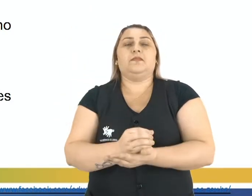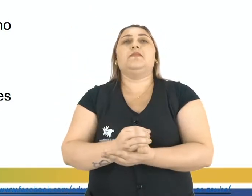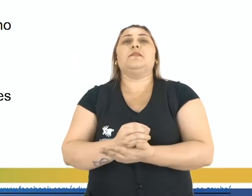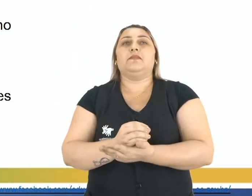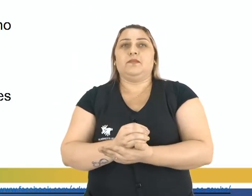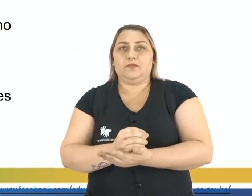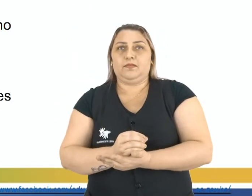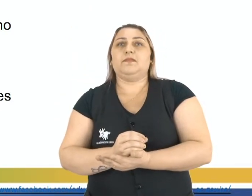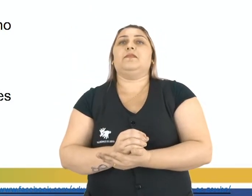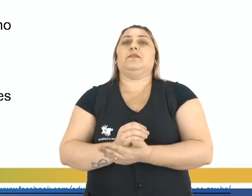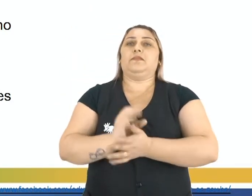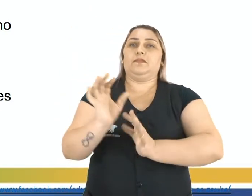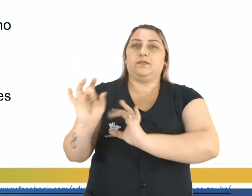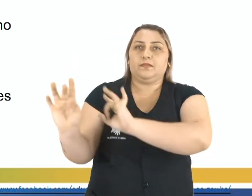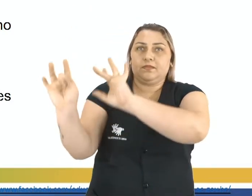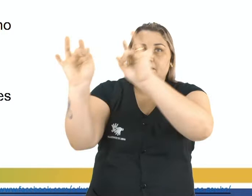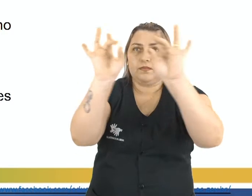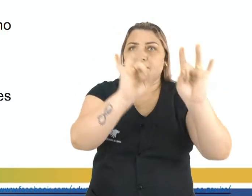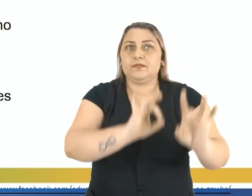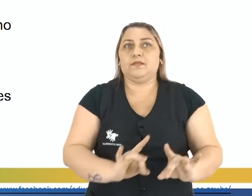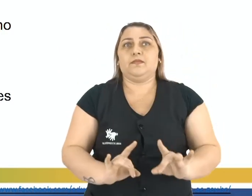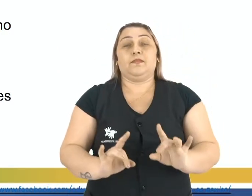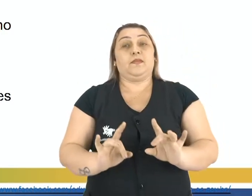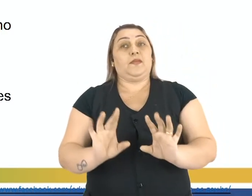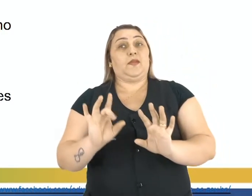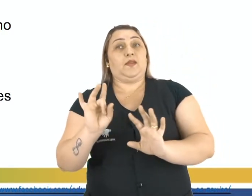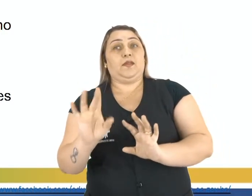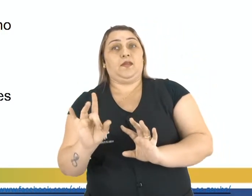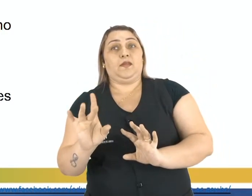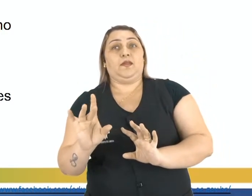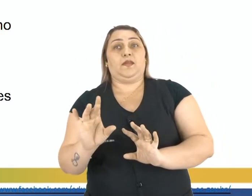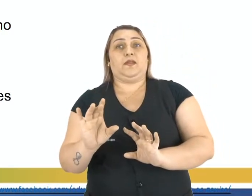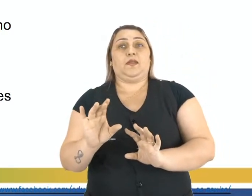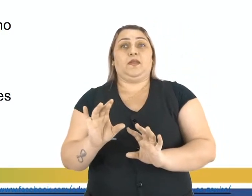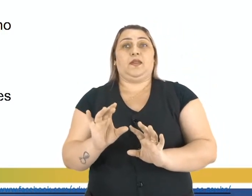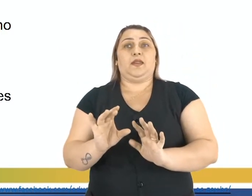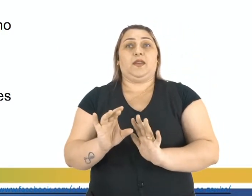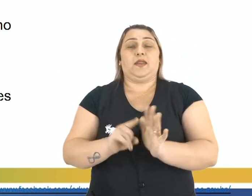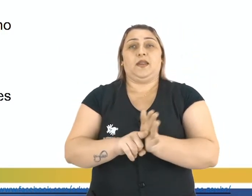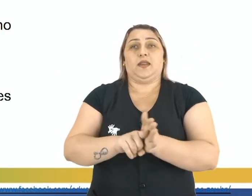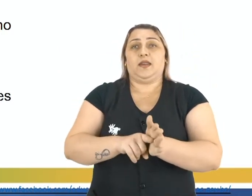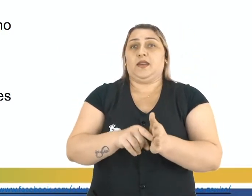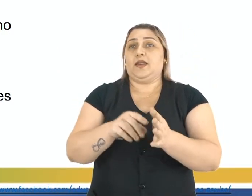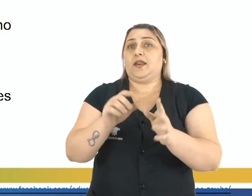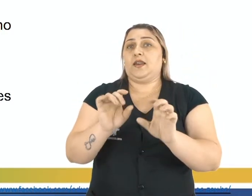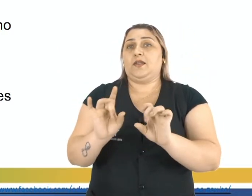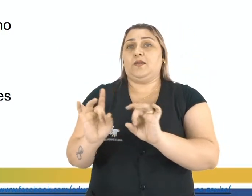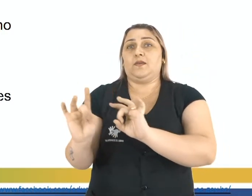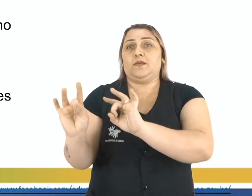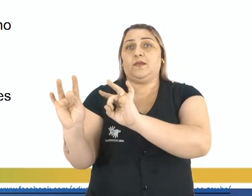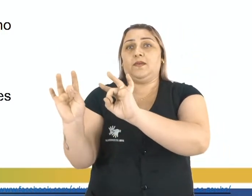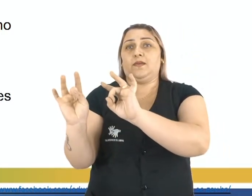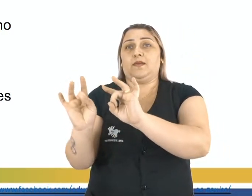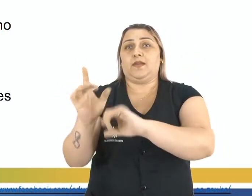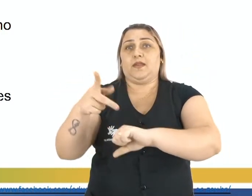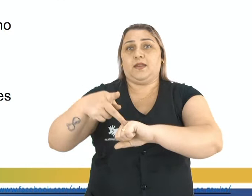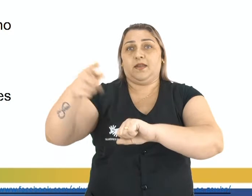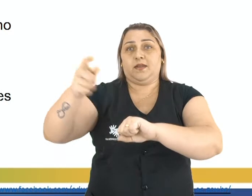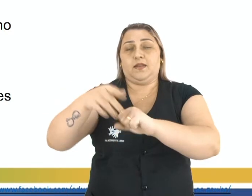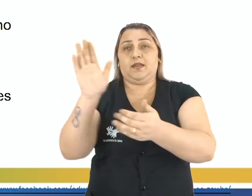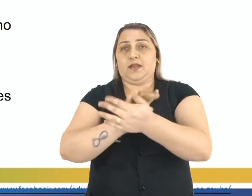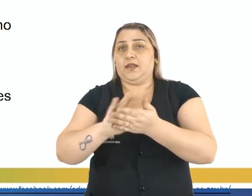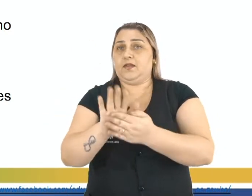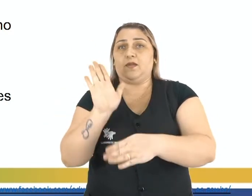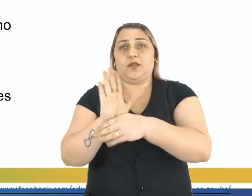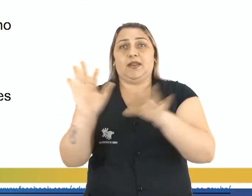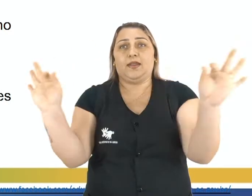pessoas especializadas no assunto. Não adianta pegar a citação de uma pessoa que não é especializada, não vai te dar